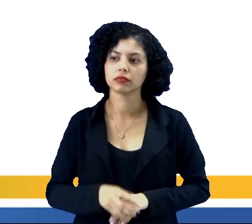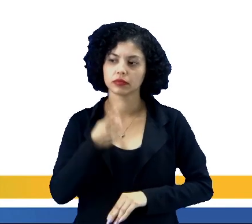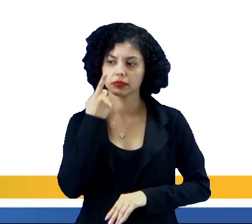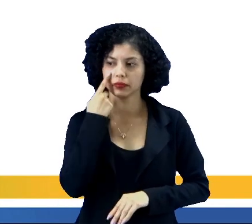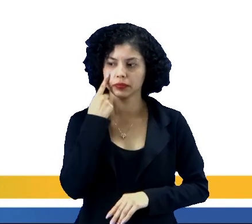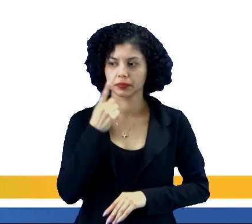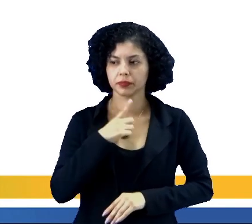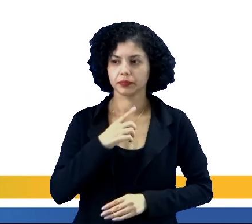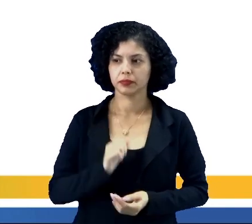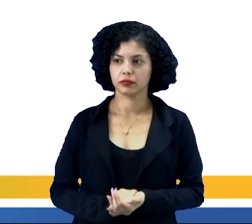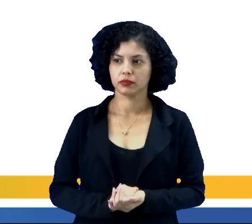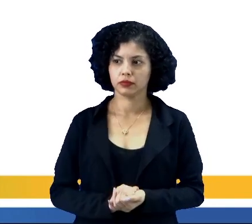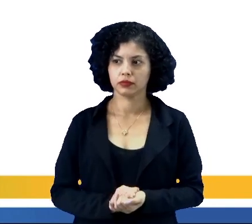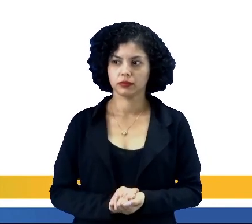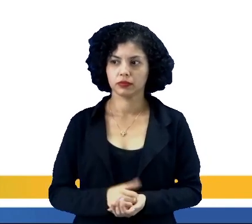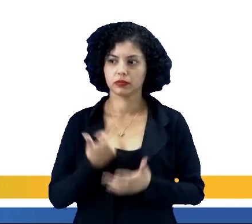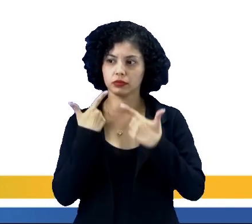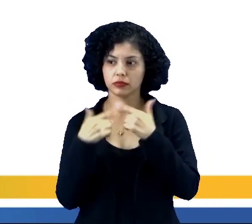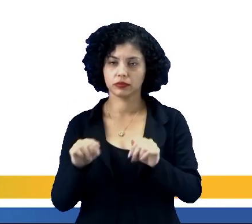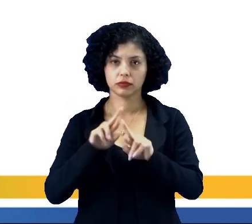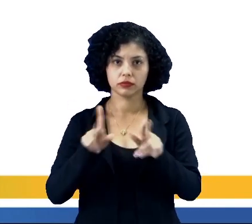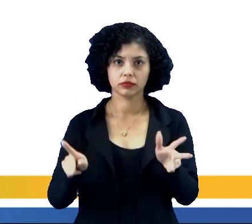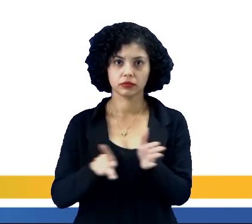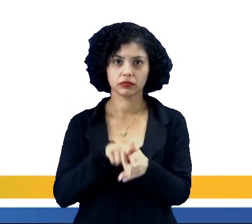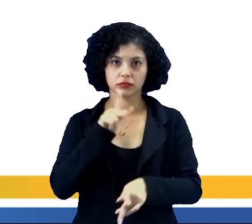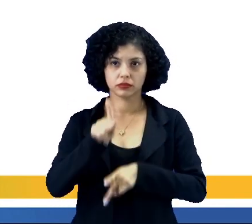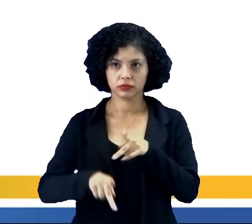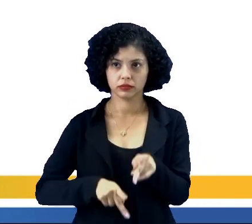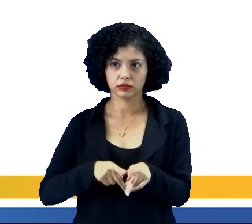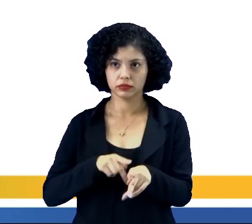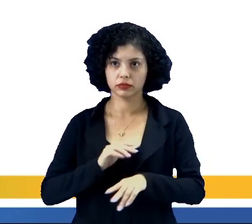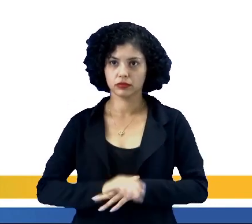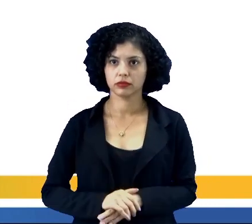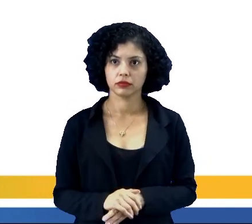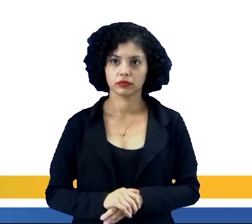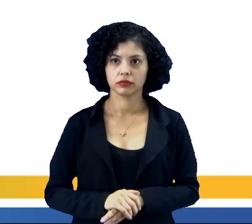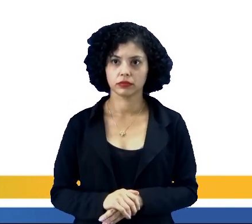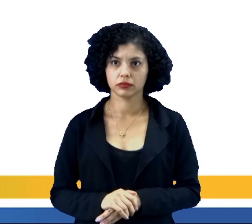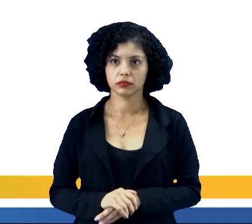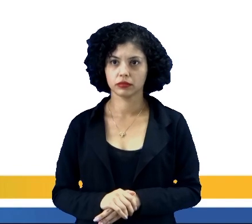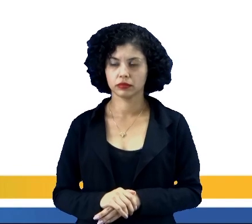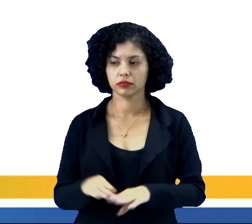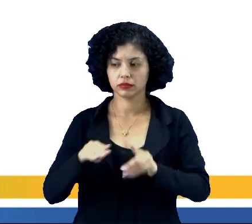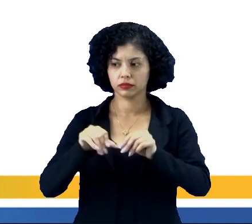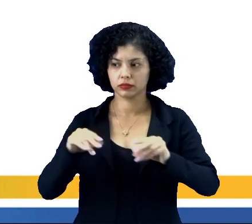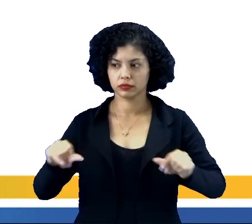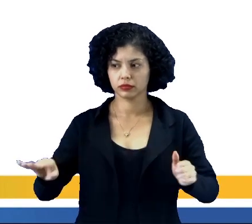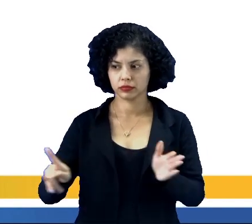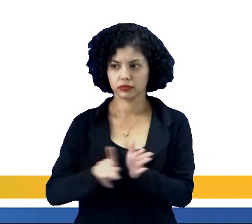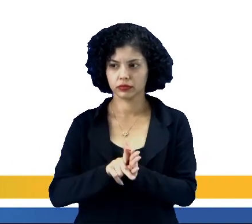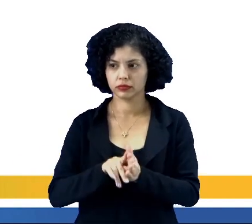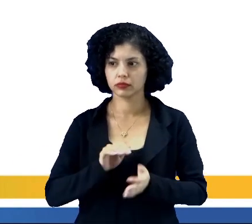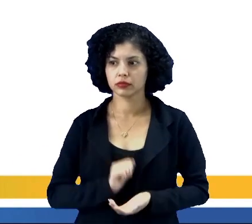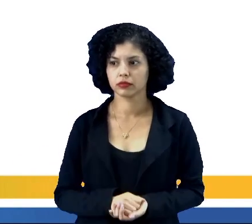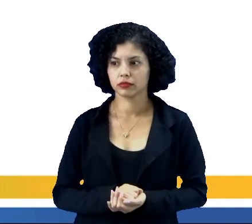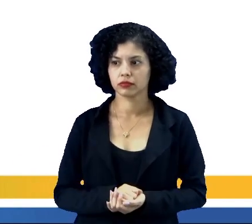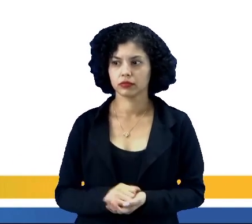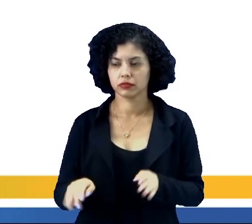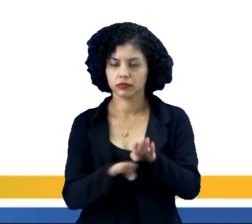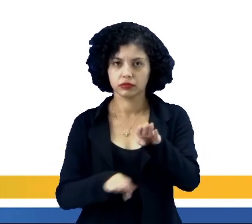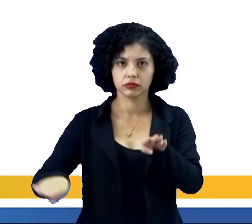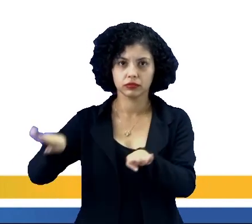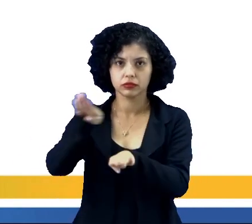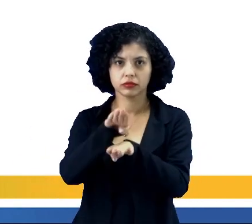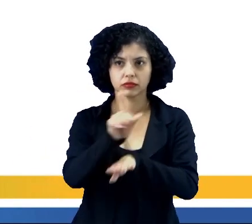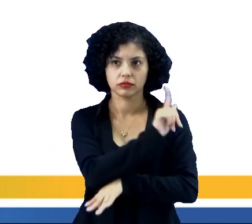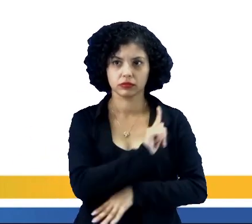nós temos idioma comum para o povo, definição de um território,